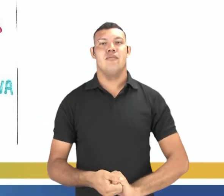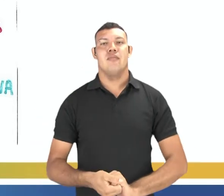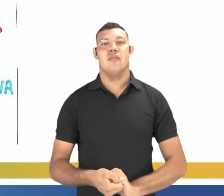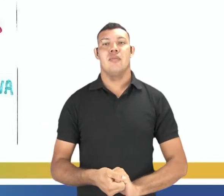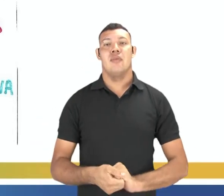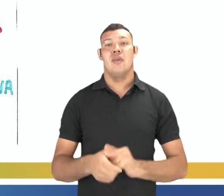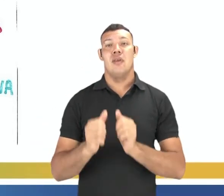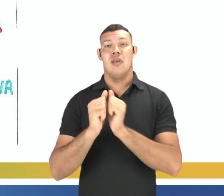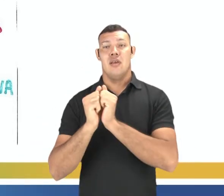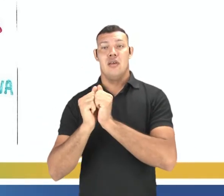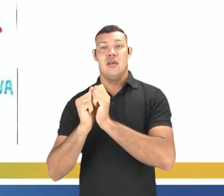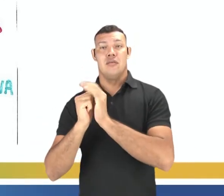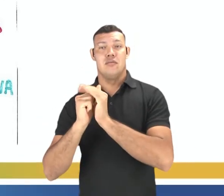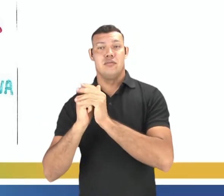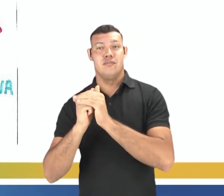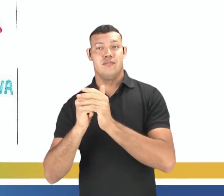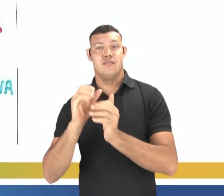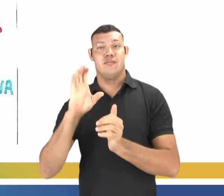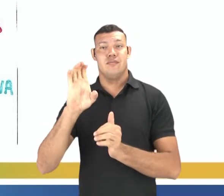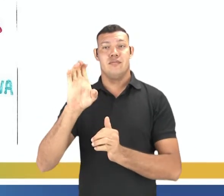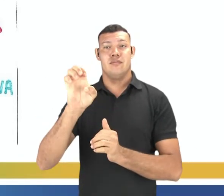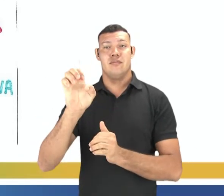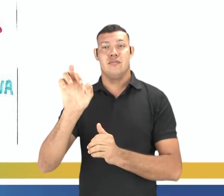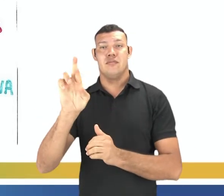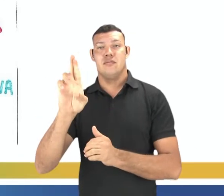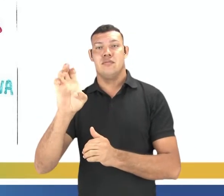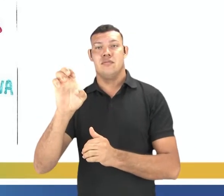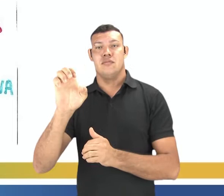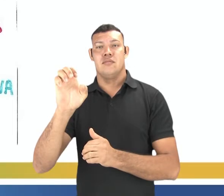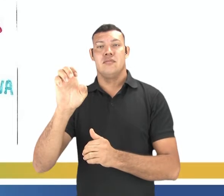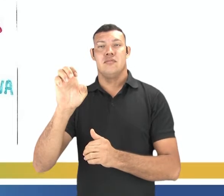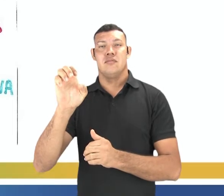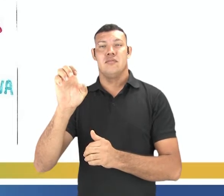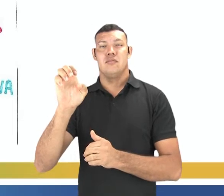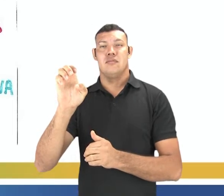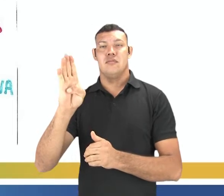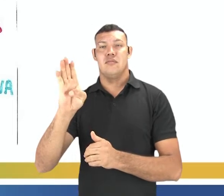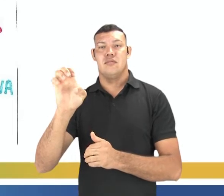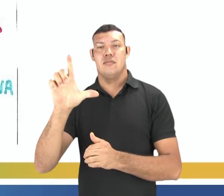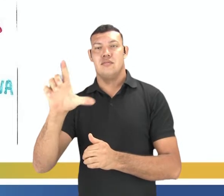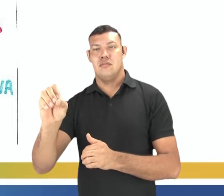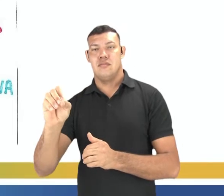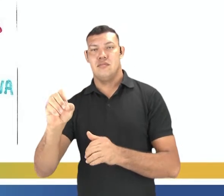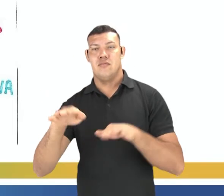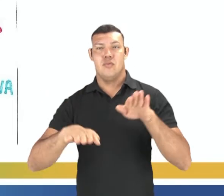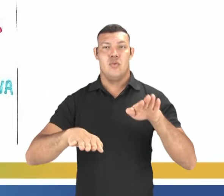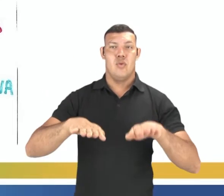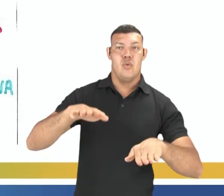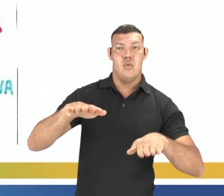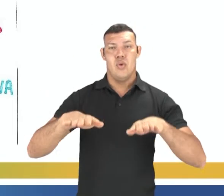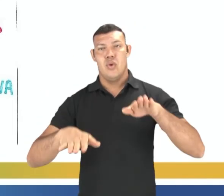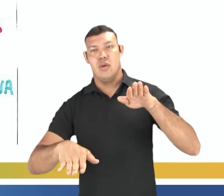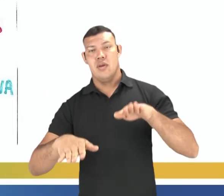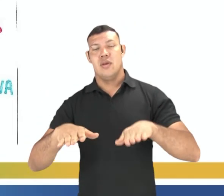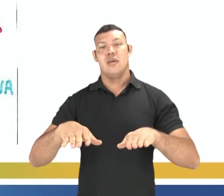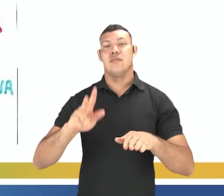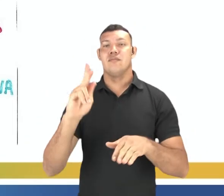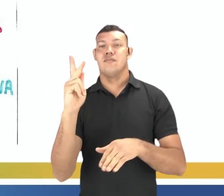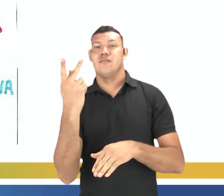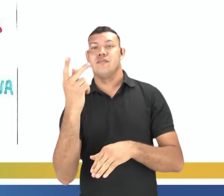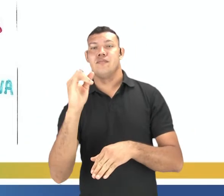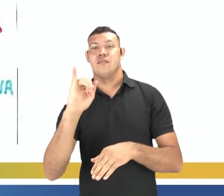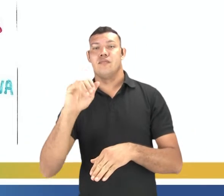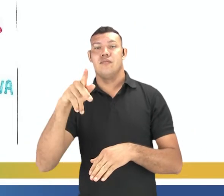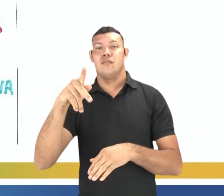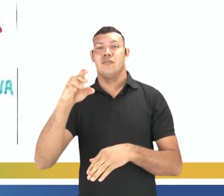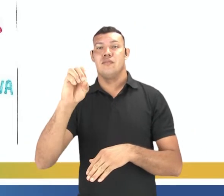Então, o cerebelo, ele controla o equilíbrio e também temos o hipotálamo, que tem a